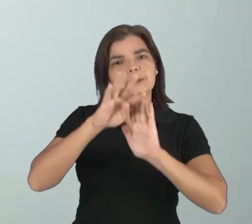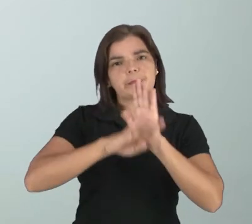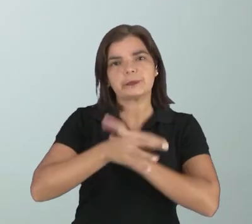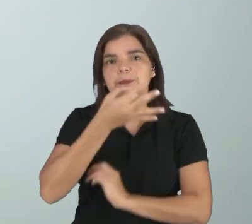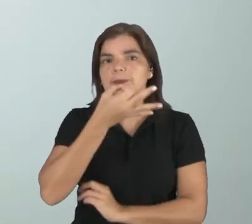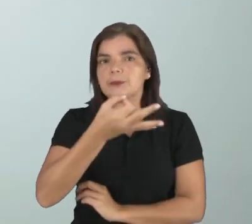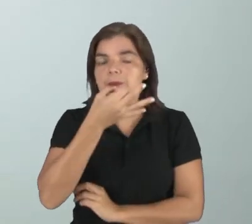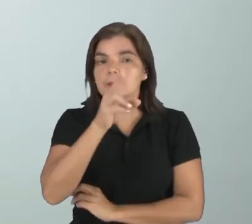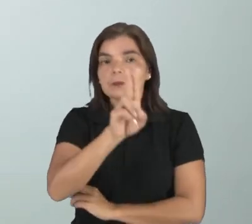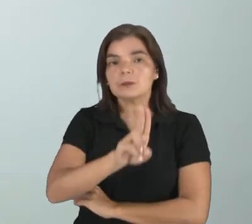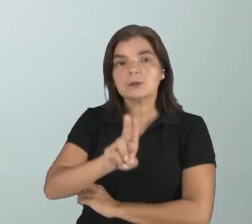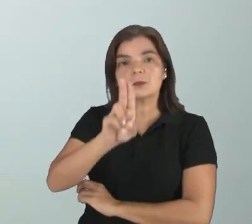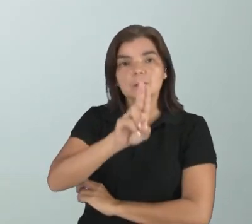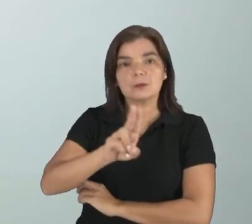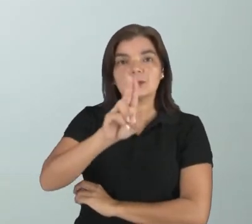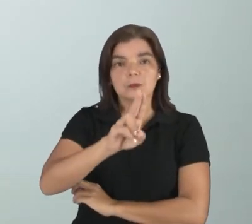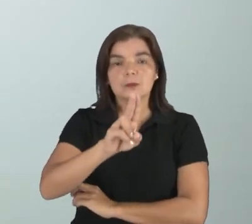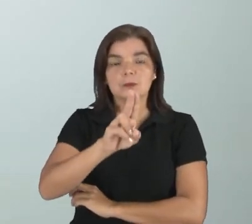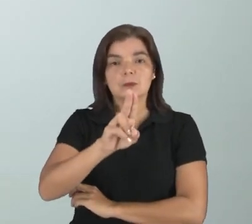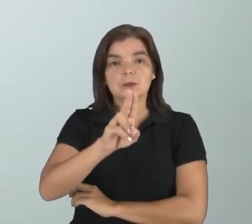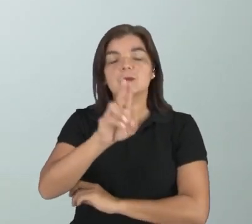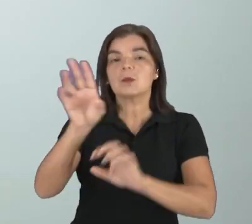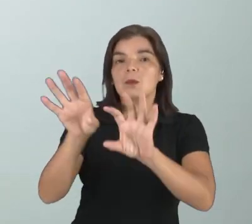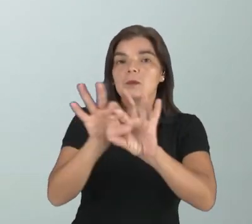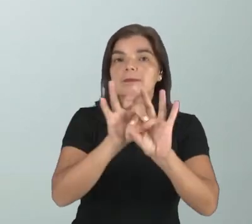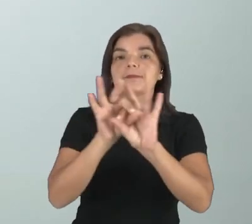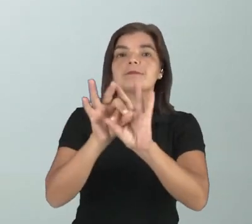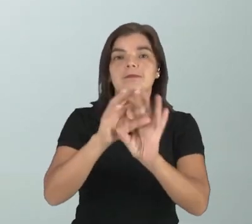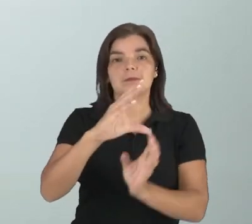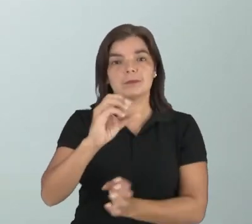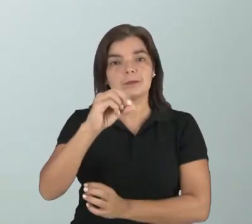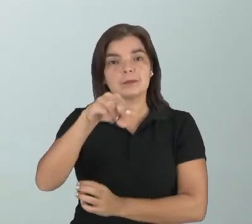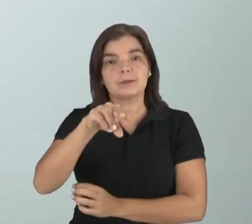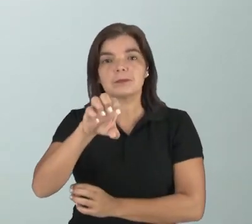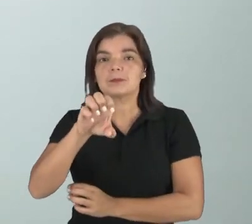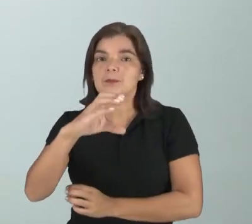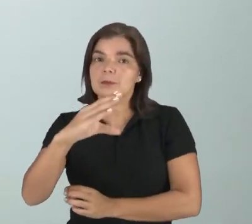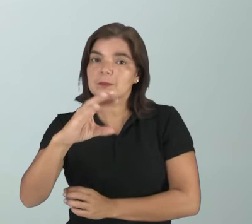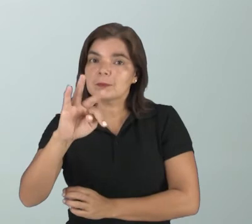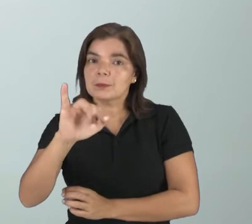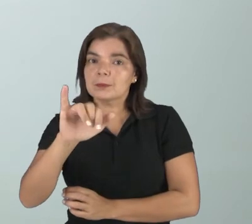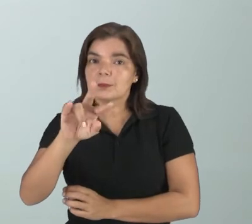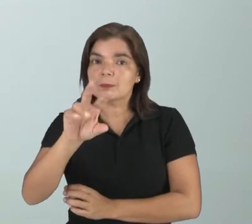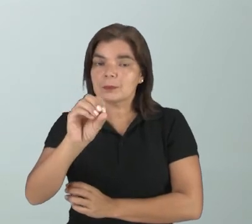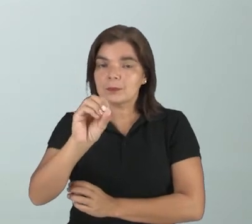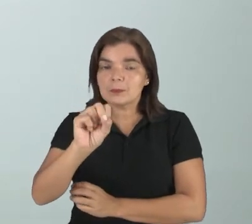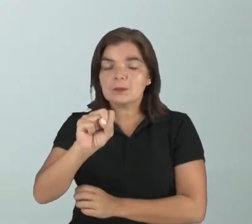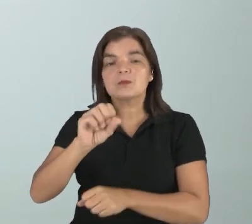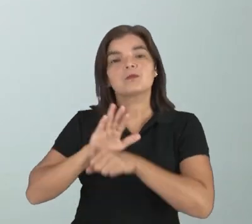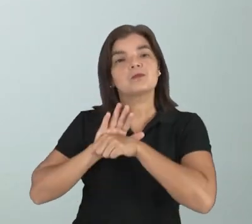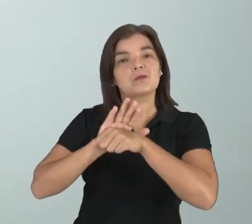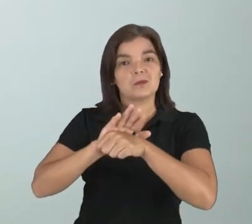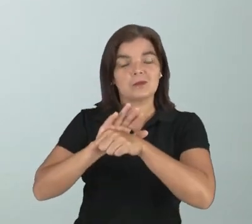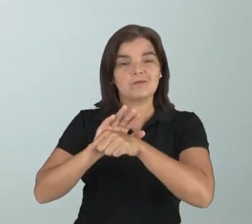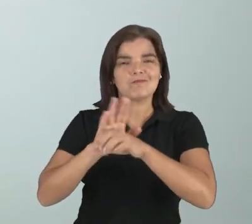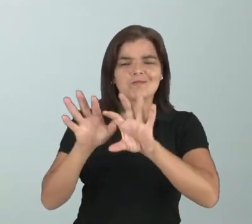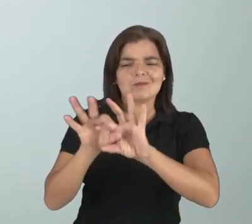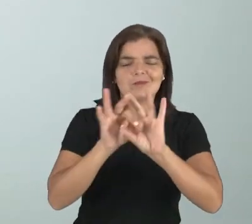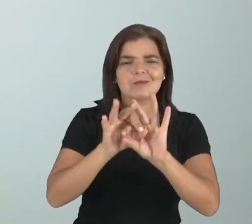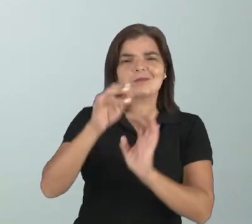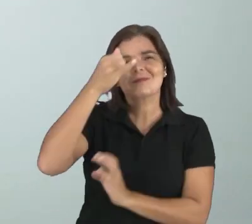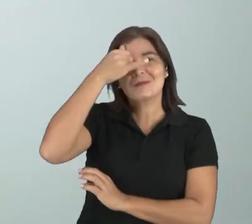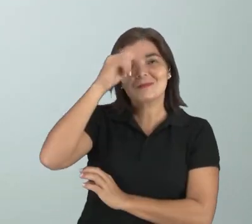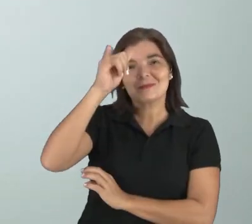opinião, utilizamos os conectivos, tá? Que nos ajudam a fazer a junção dessas